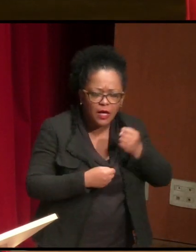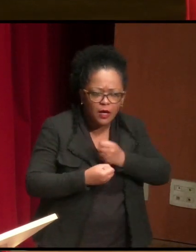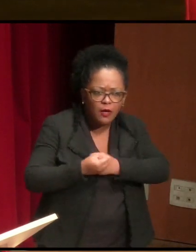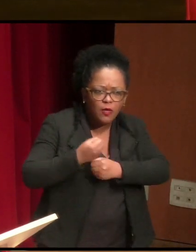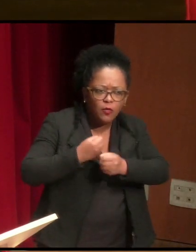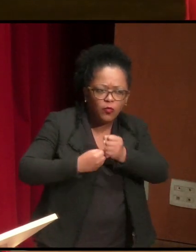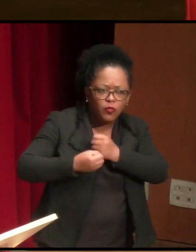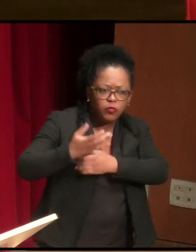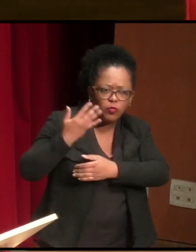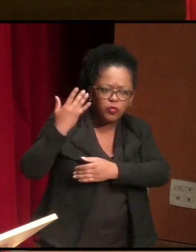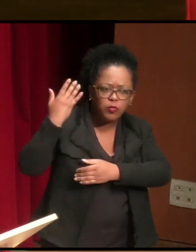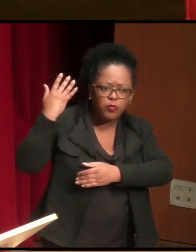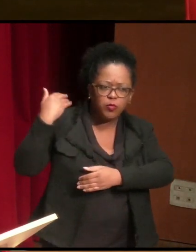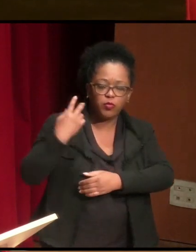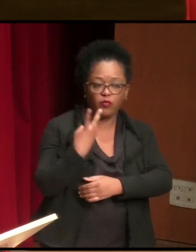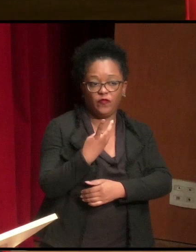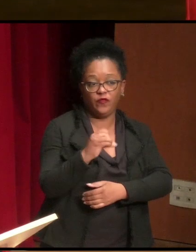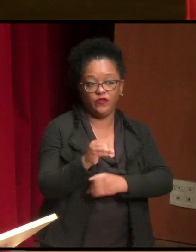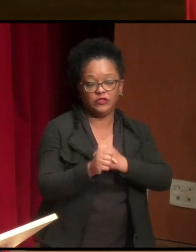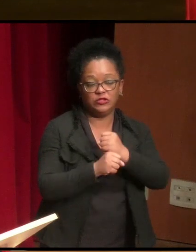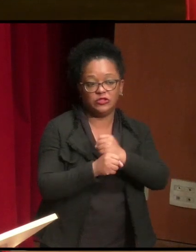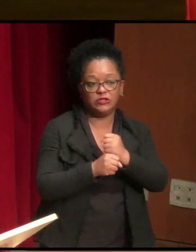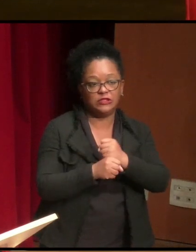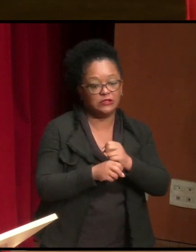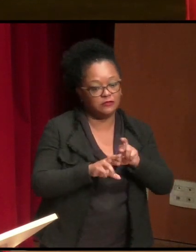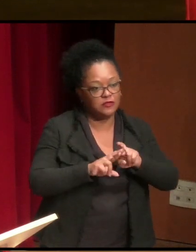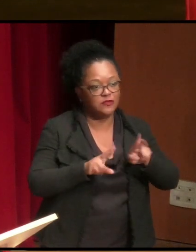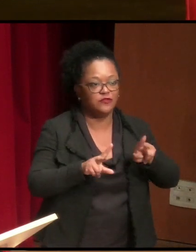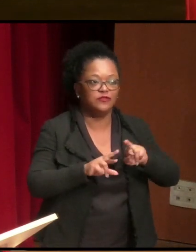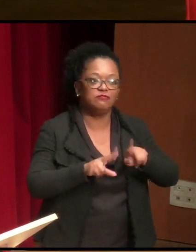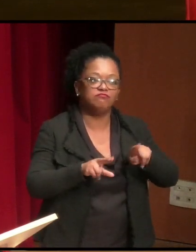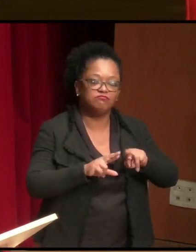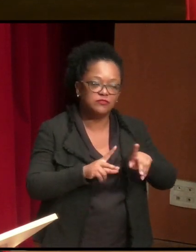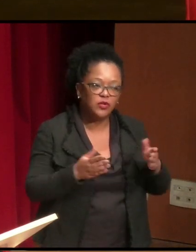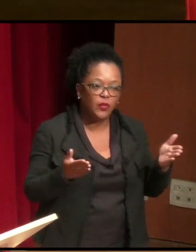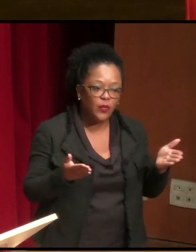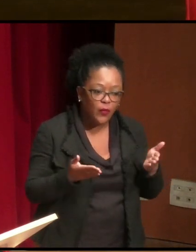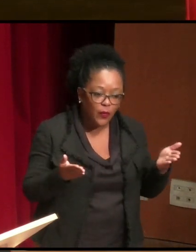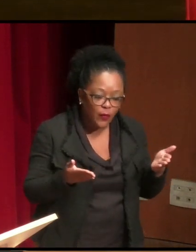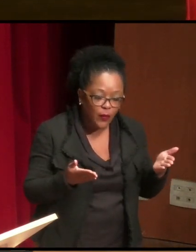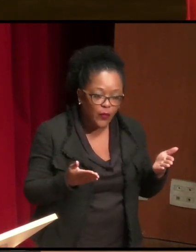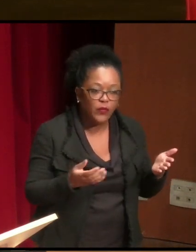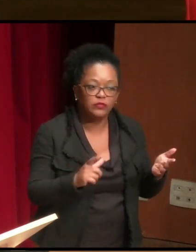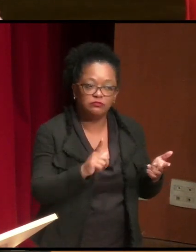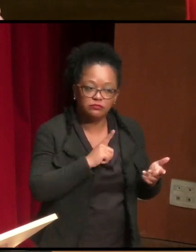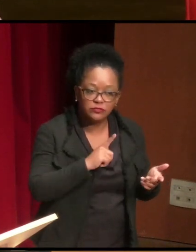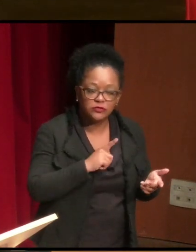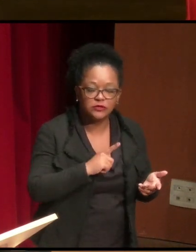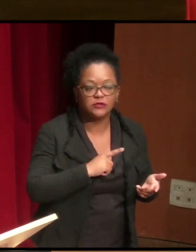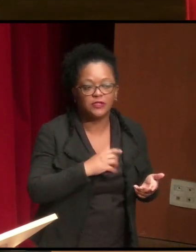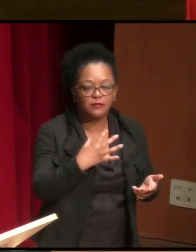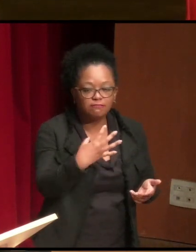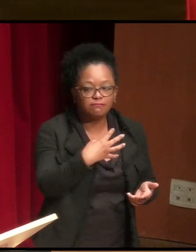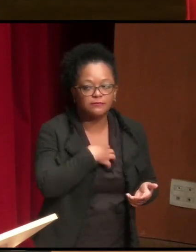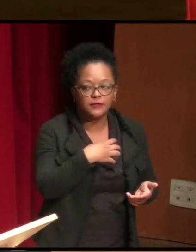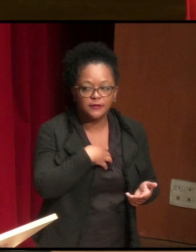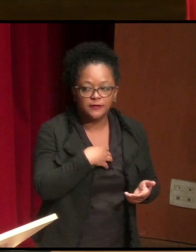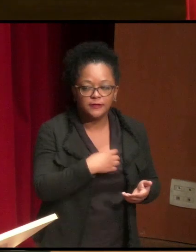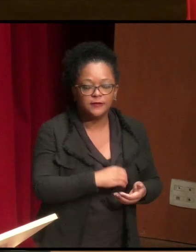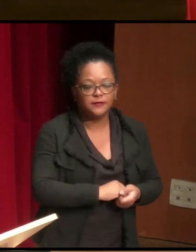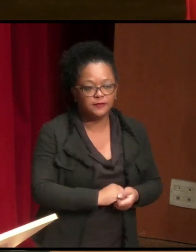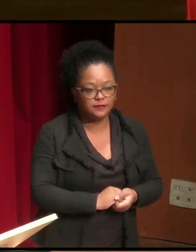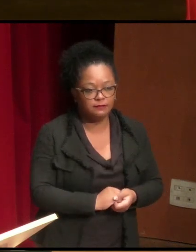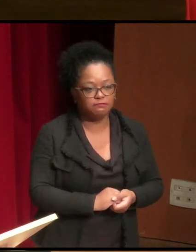20 anos, o patamar é totalmente diferente. Então, Vinícius, é isso que faz a gente caminhar. Muito